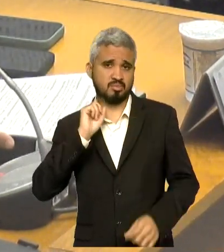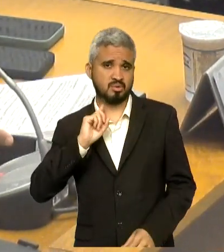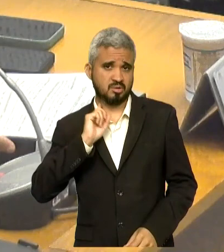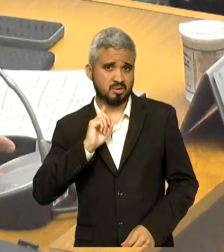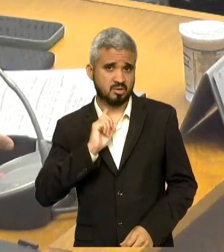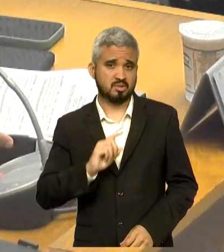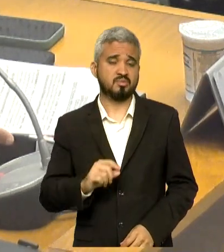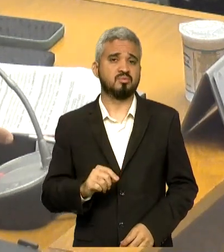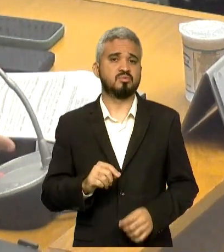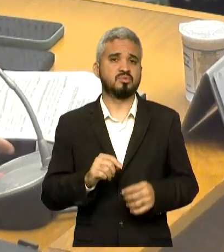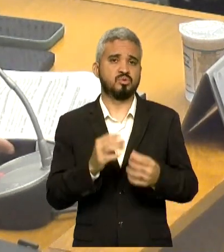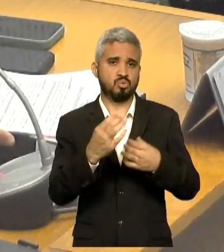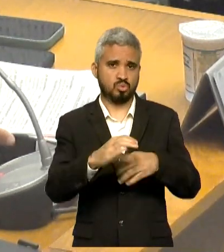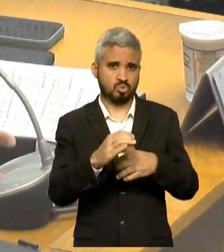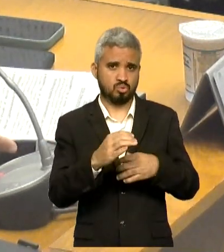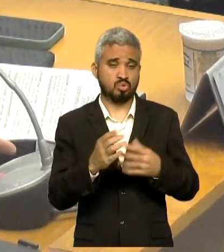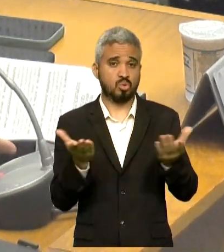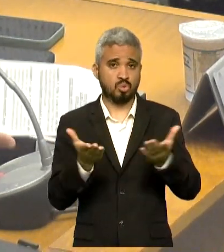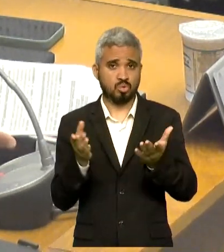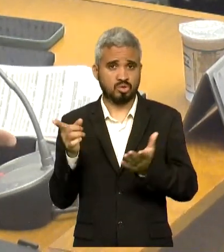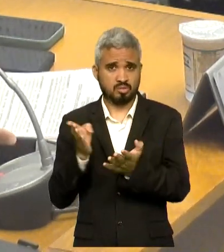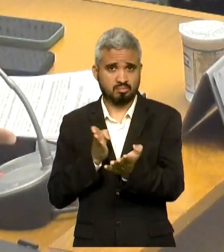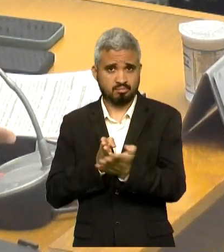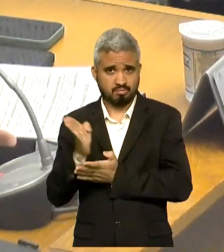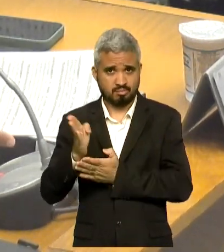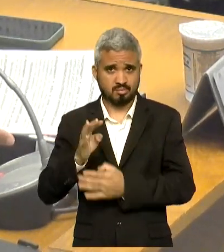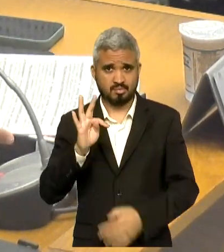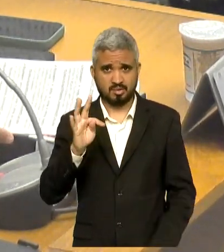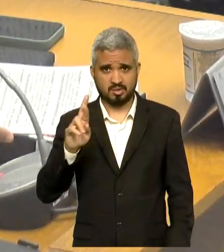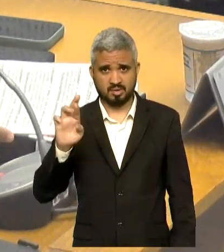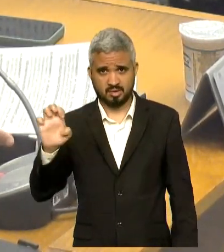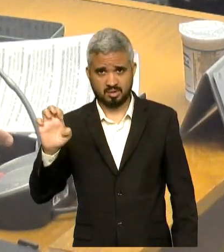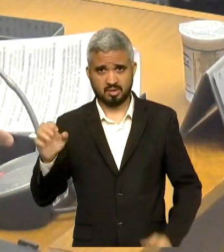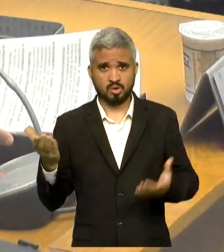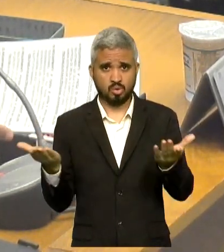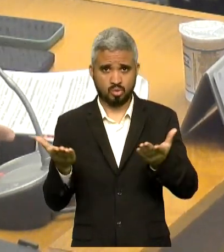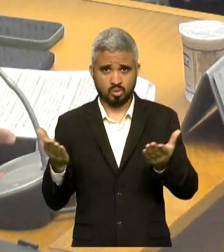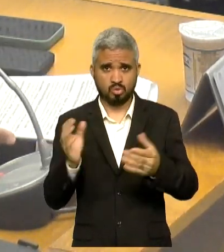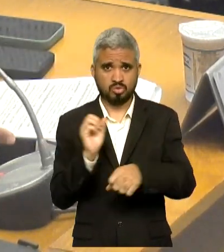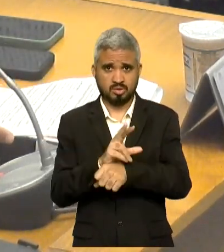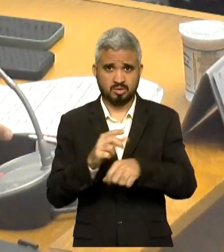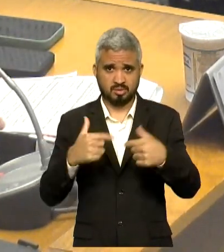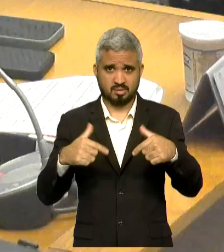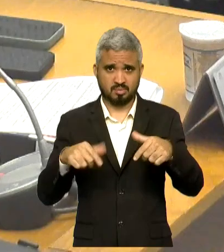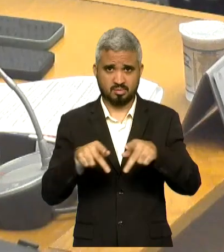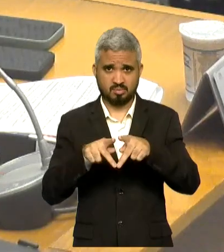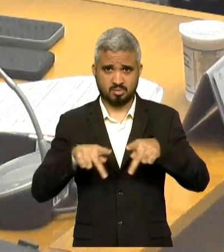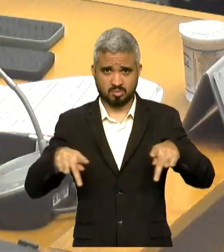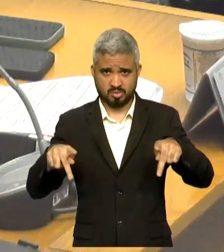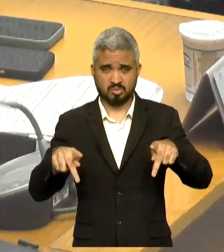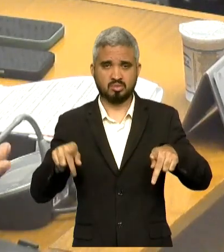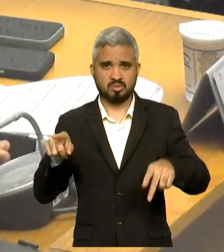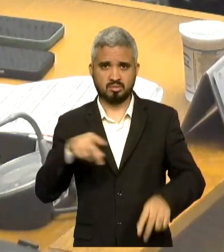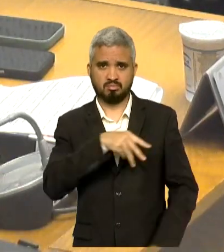TRE e hoje promotor. Então, um grande amigo e um dos homens públicos honrados do Ministério Público do Estado do Maranhão.